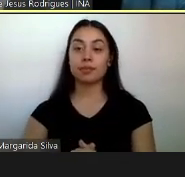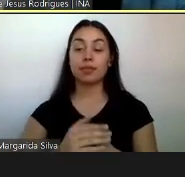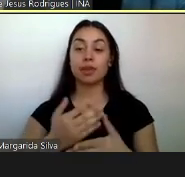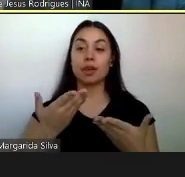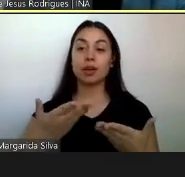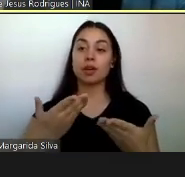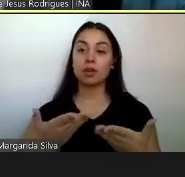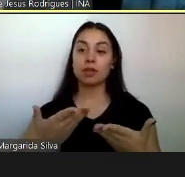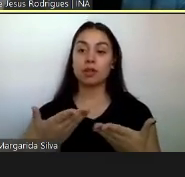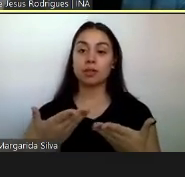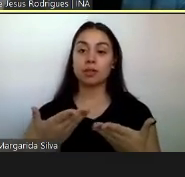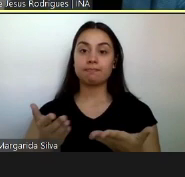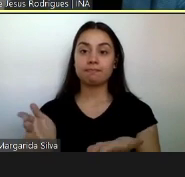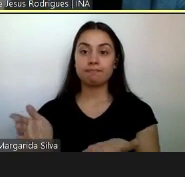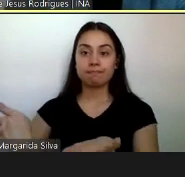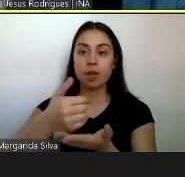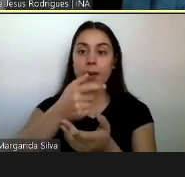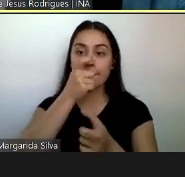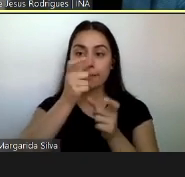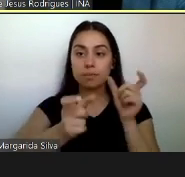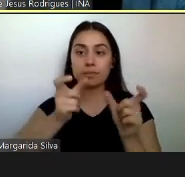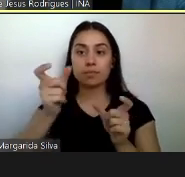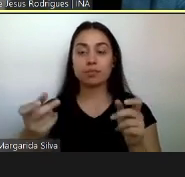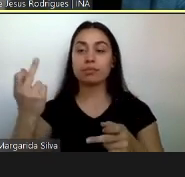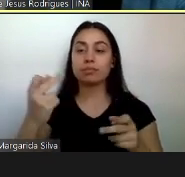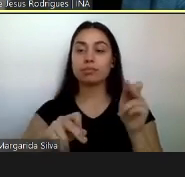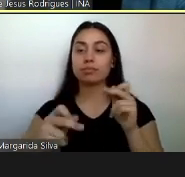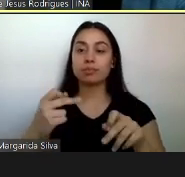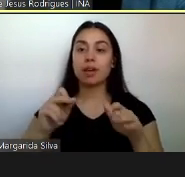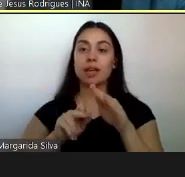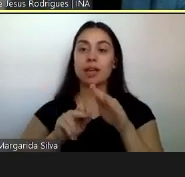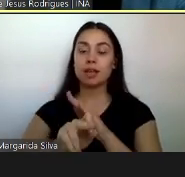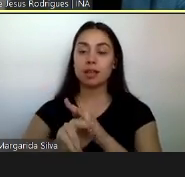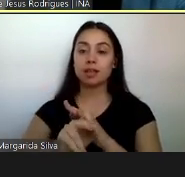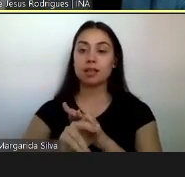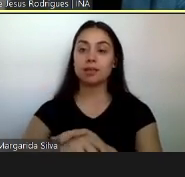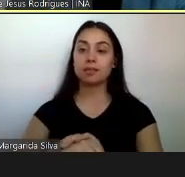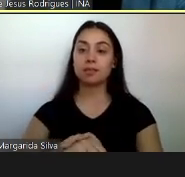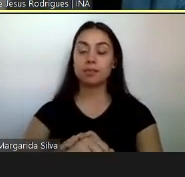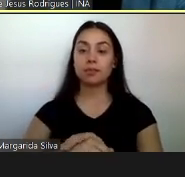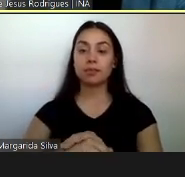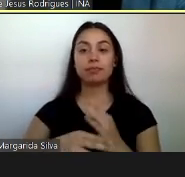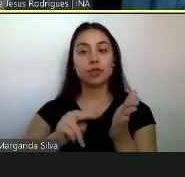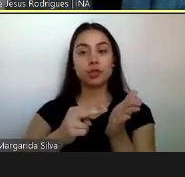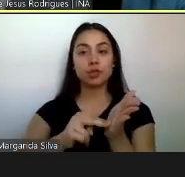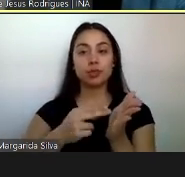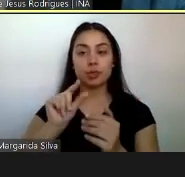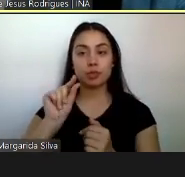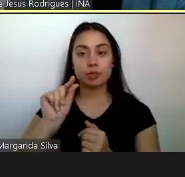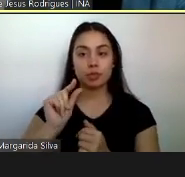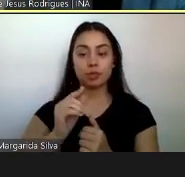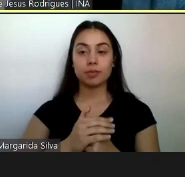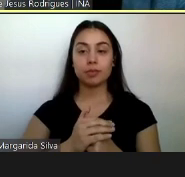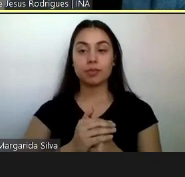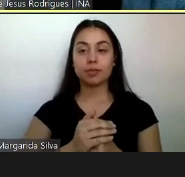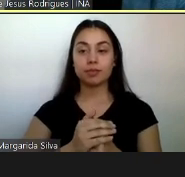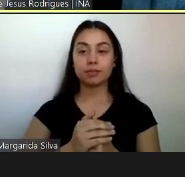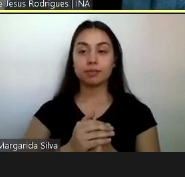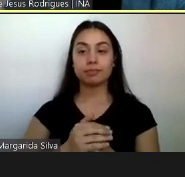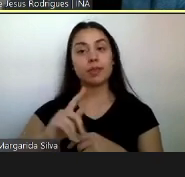receber já bastantes pessoas a entrar na sala e vamos só aguardar um pouco mais para que